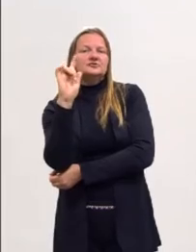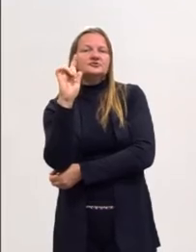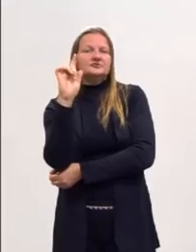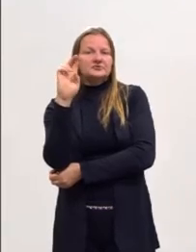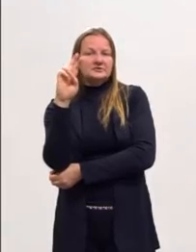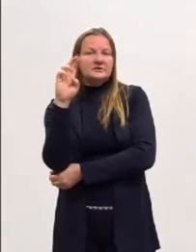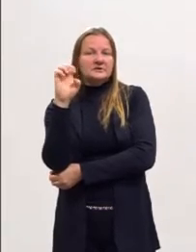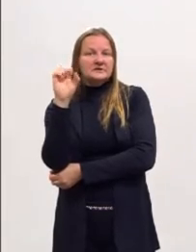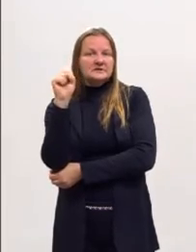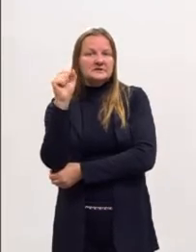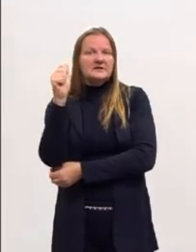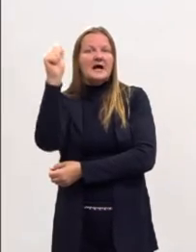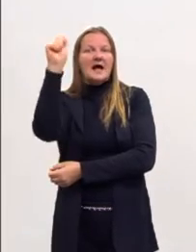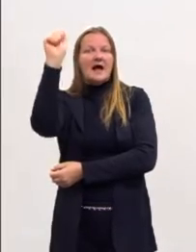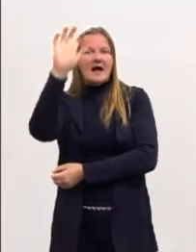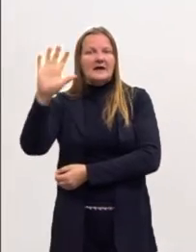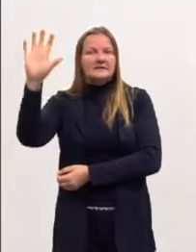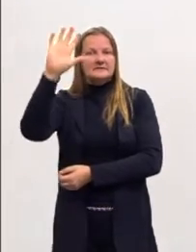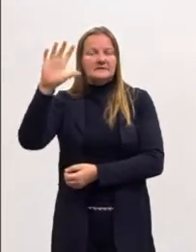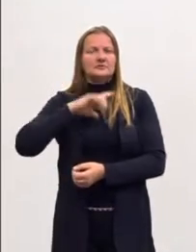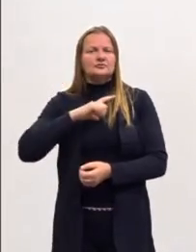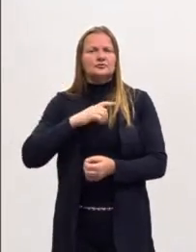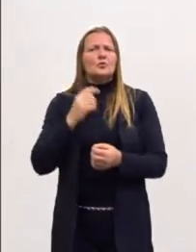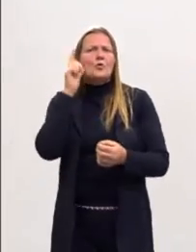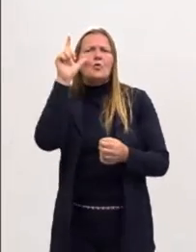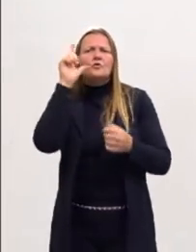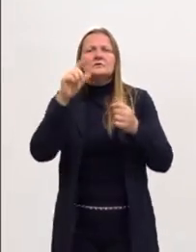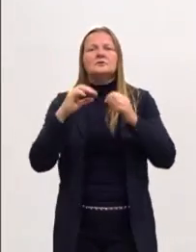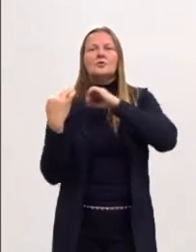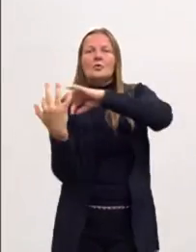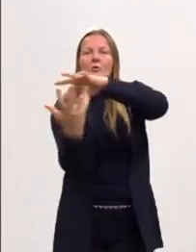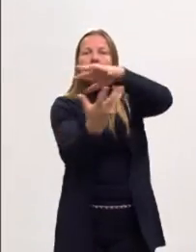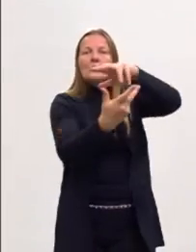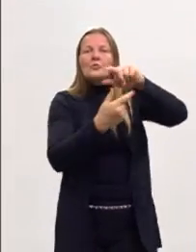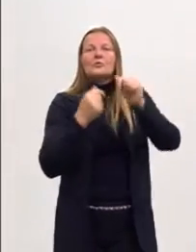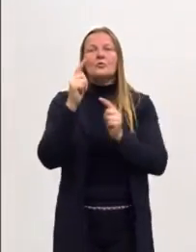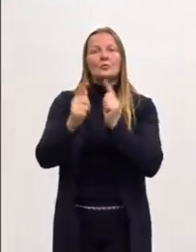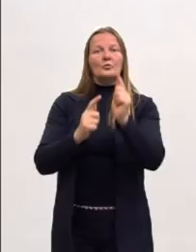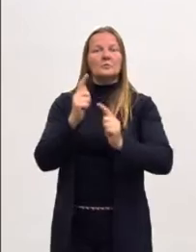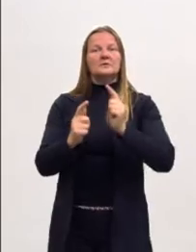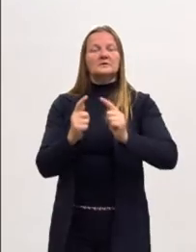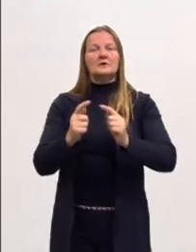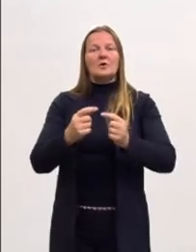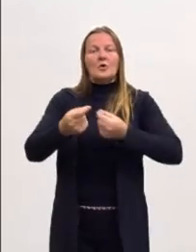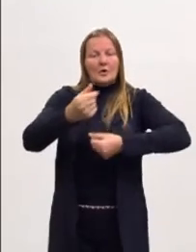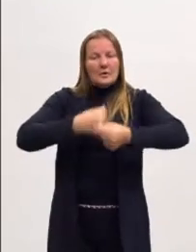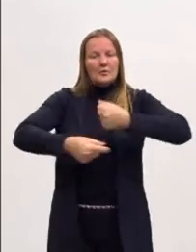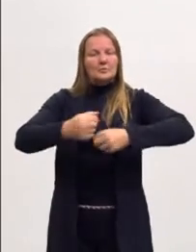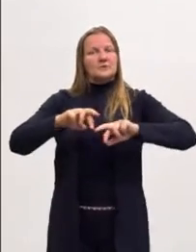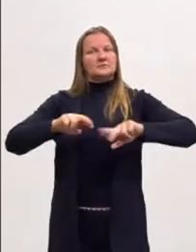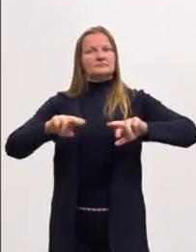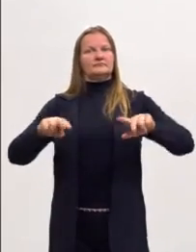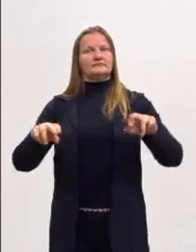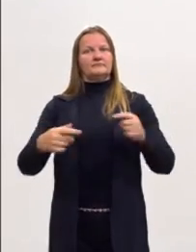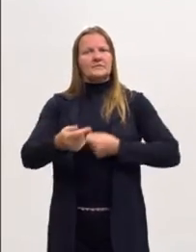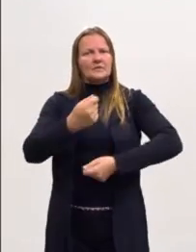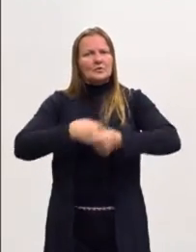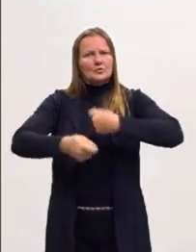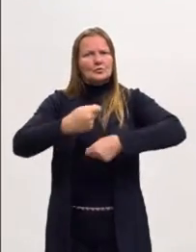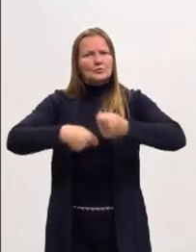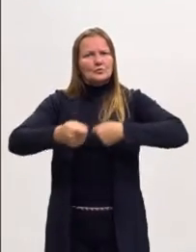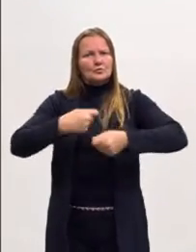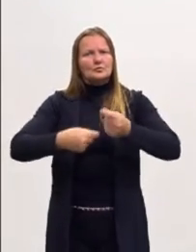foram países que conseguiram nessa questão da colonização da um outro viés para sua economia Sim eles